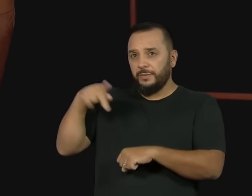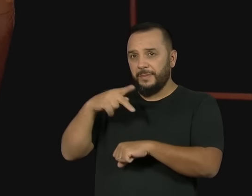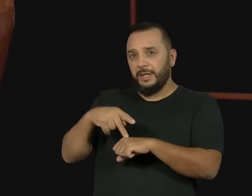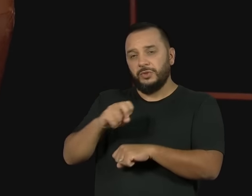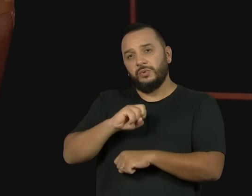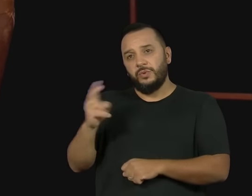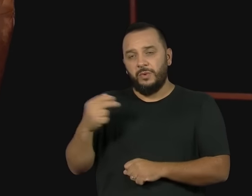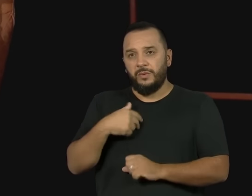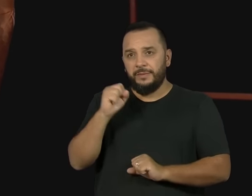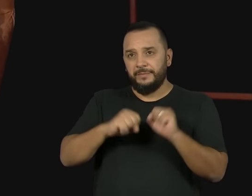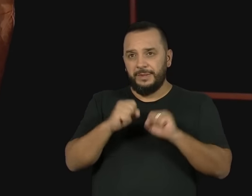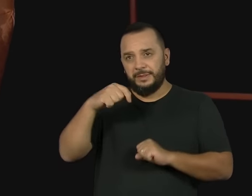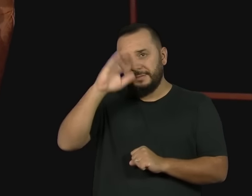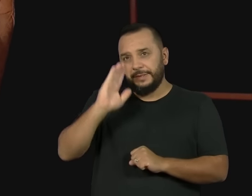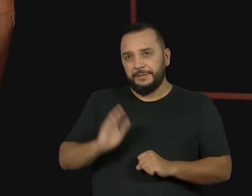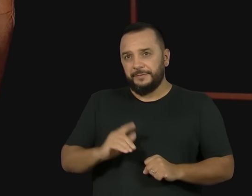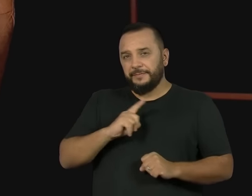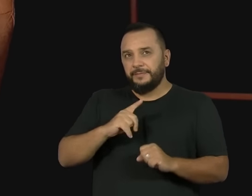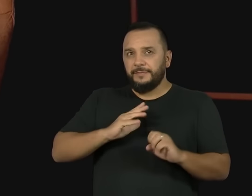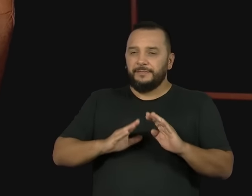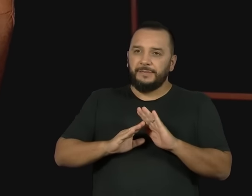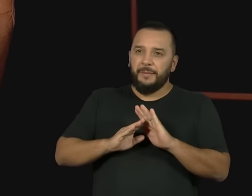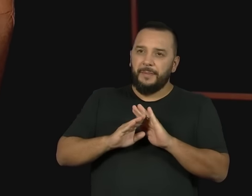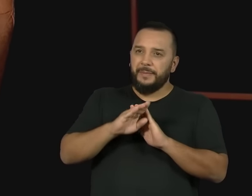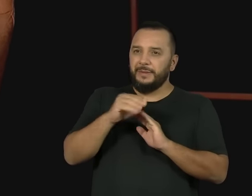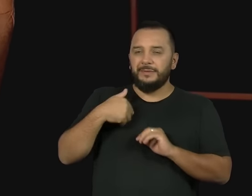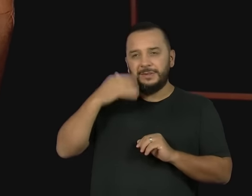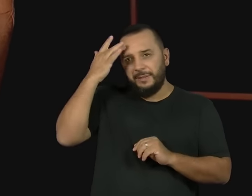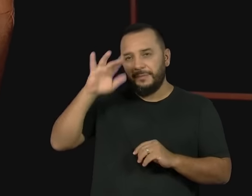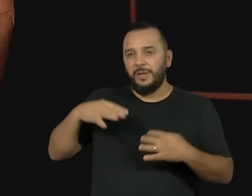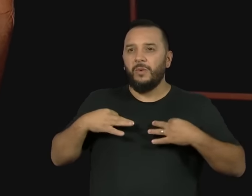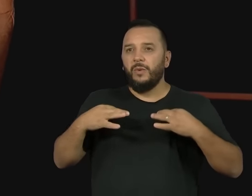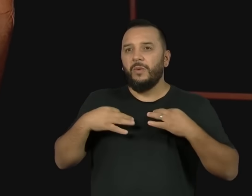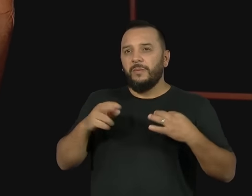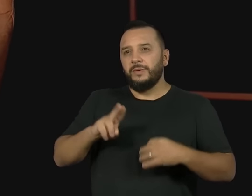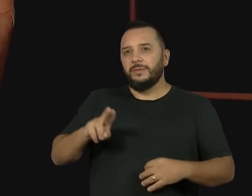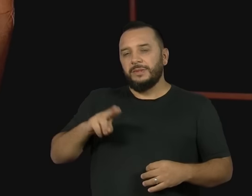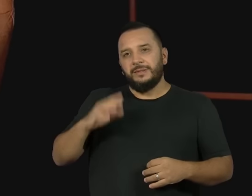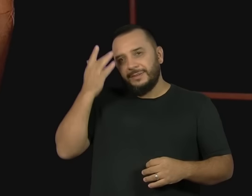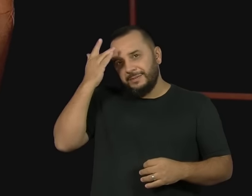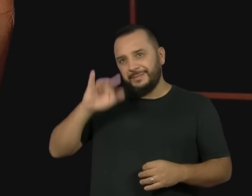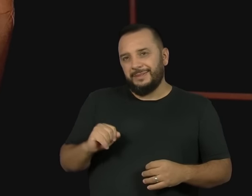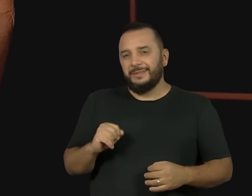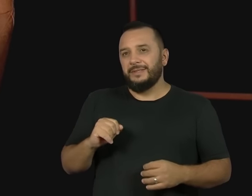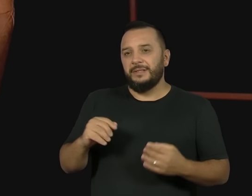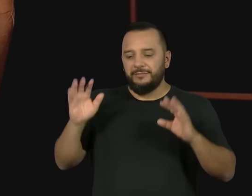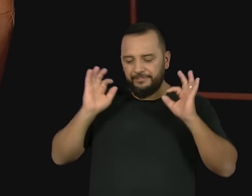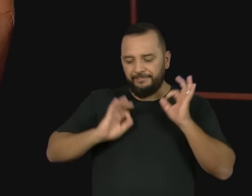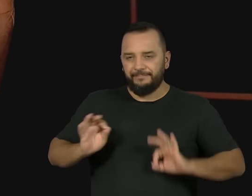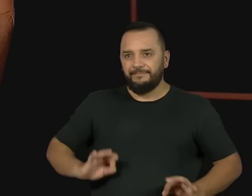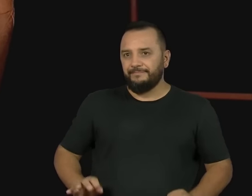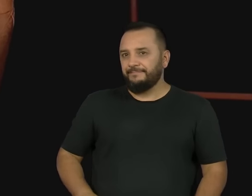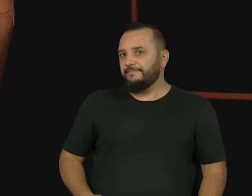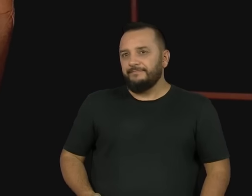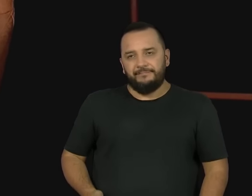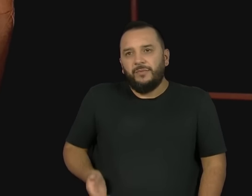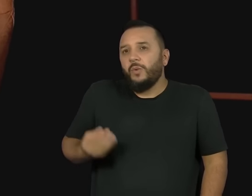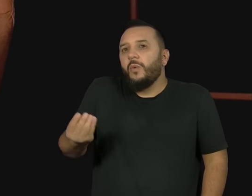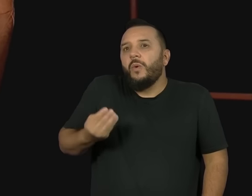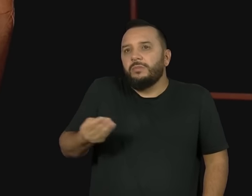estavam crescendo na época, e elas não sabiam o que fazer, não só o que se vestir, com o